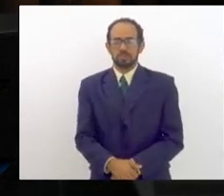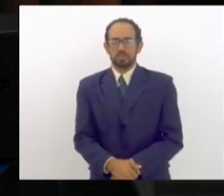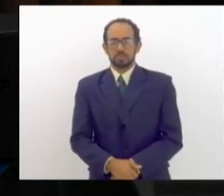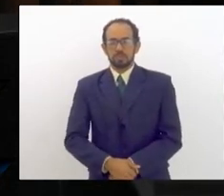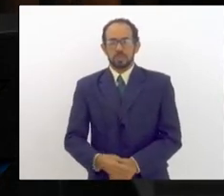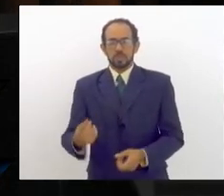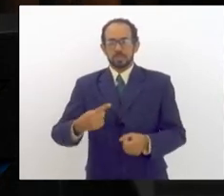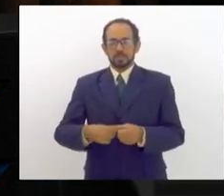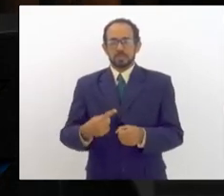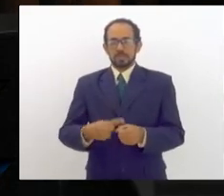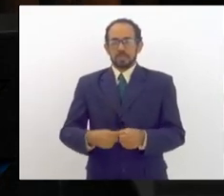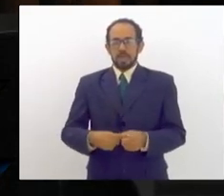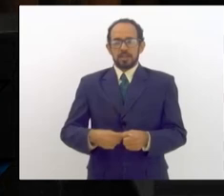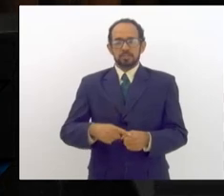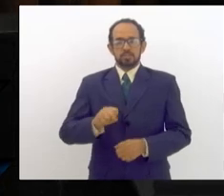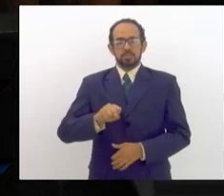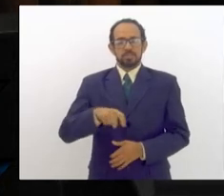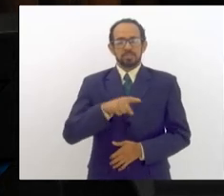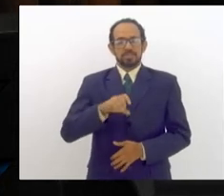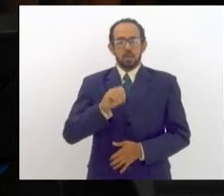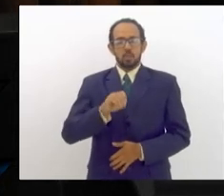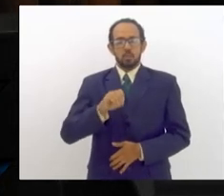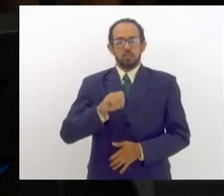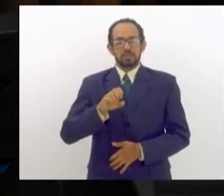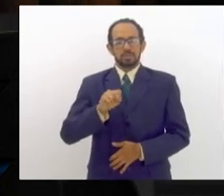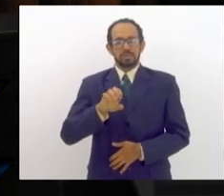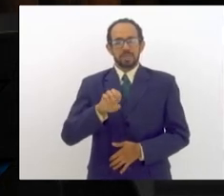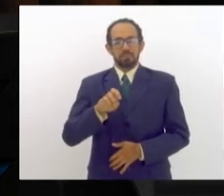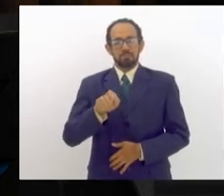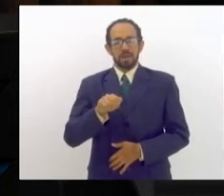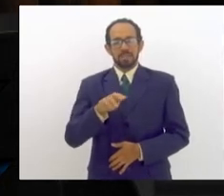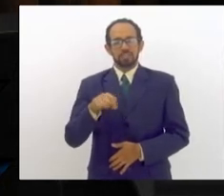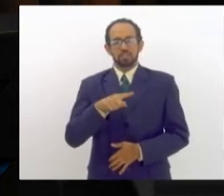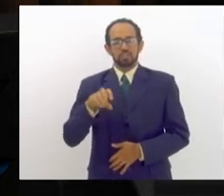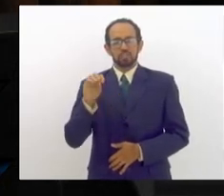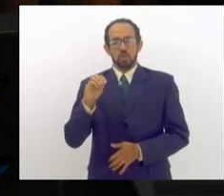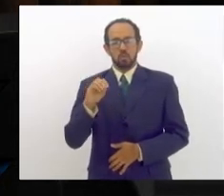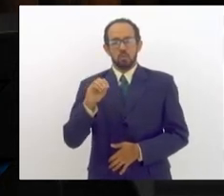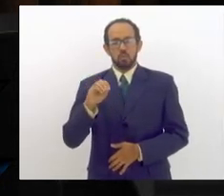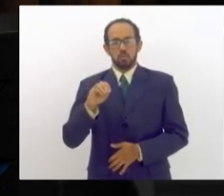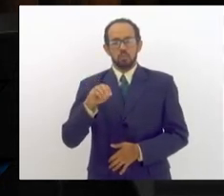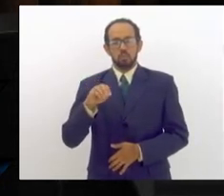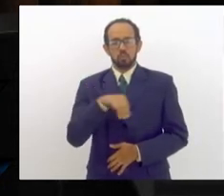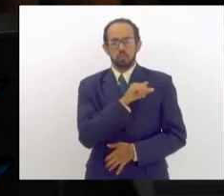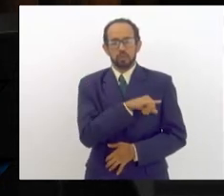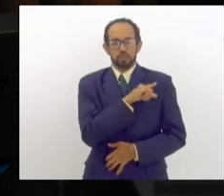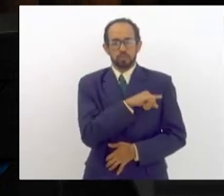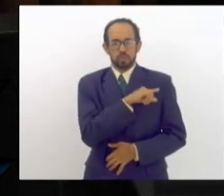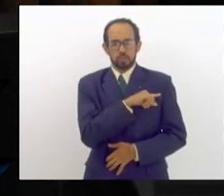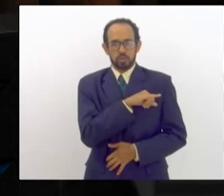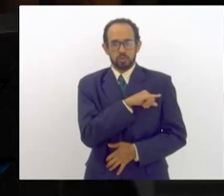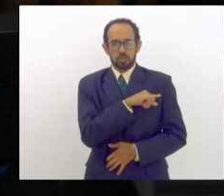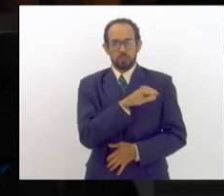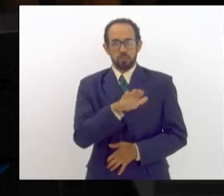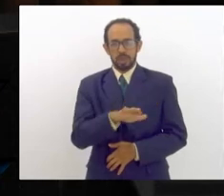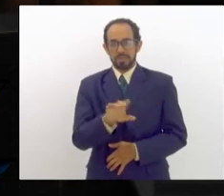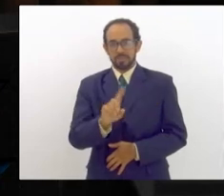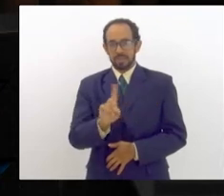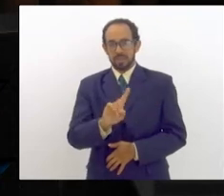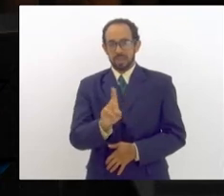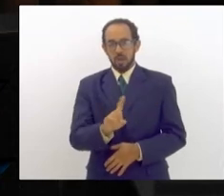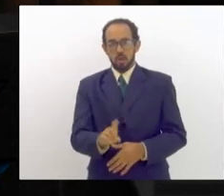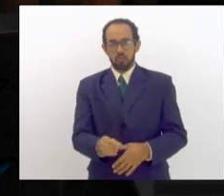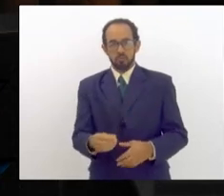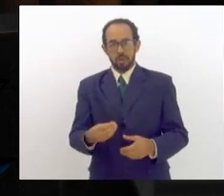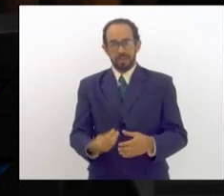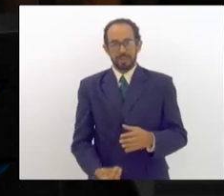cidade de São Sebastião do Rio de Janeiro mas que não foi fundada no dia 20 de